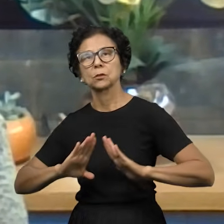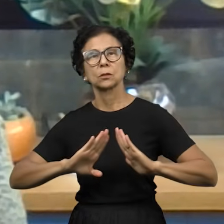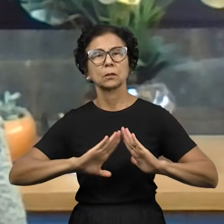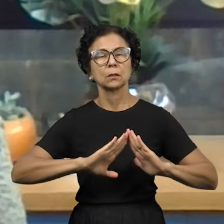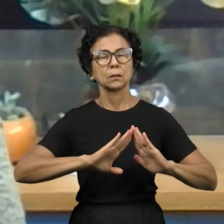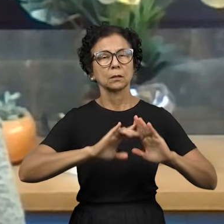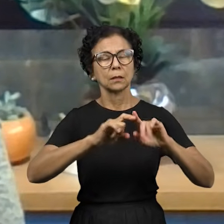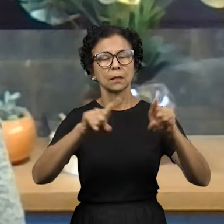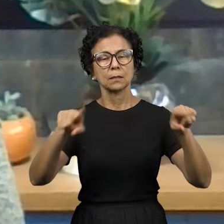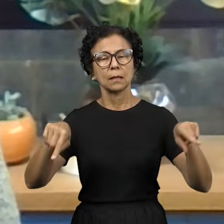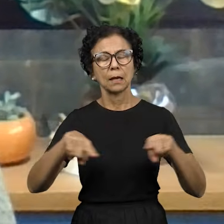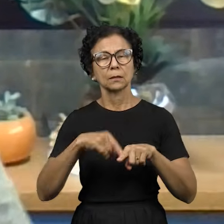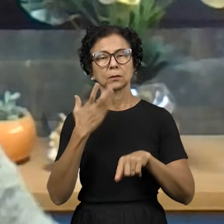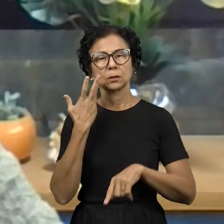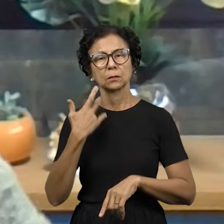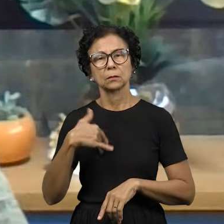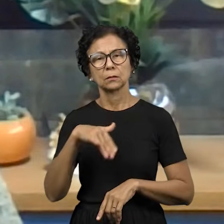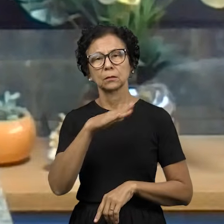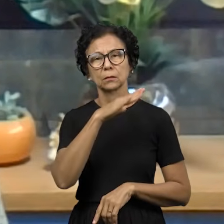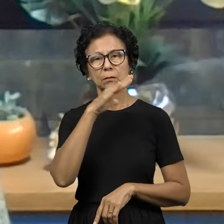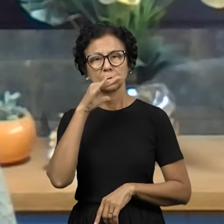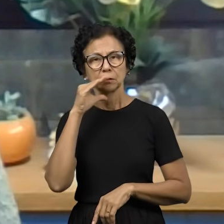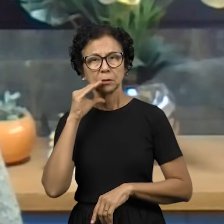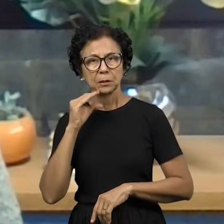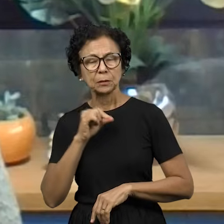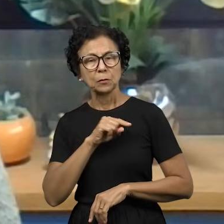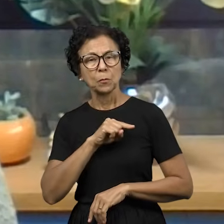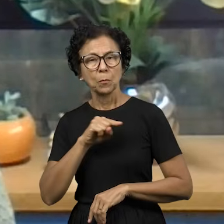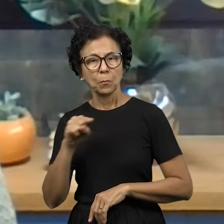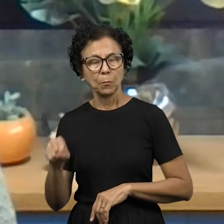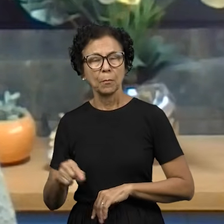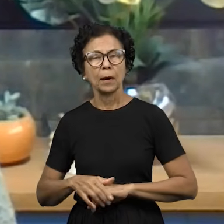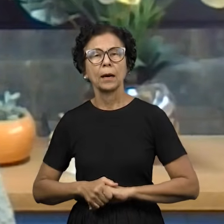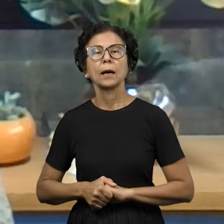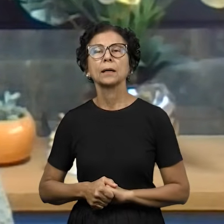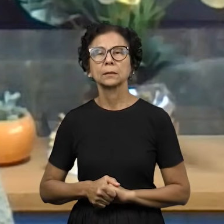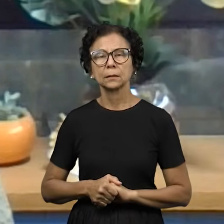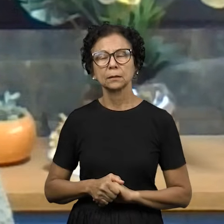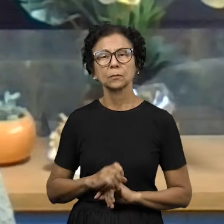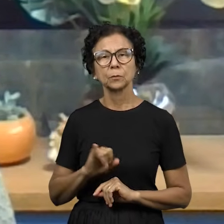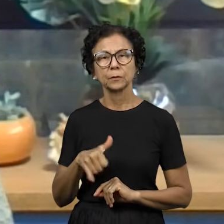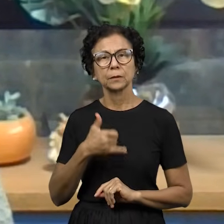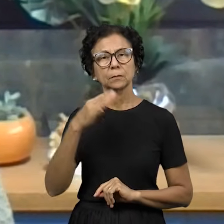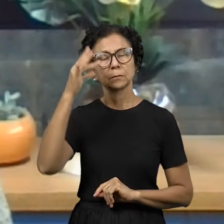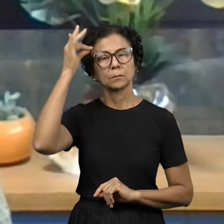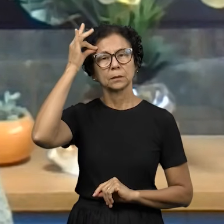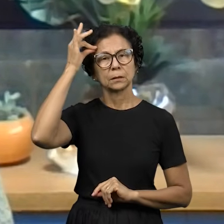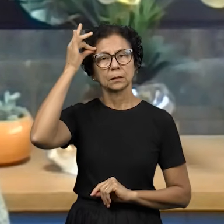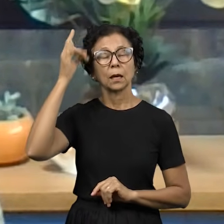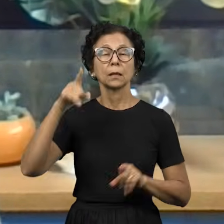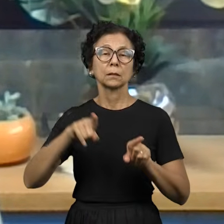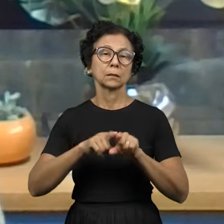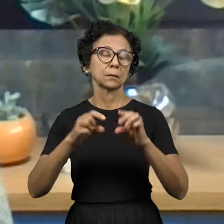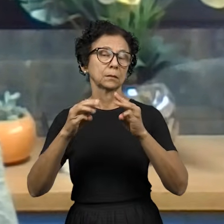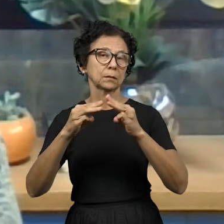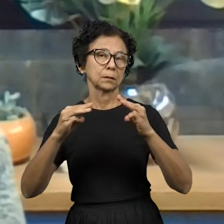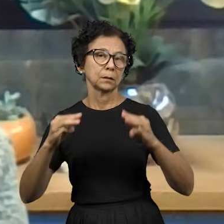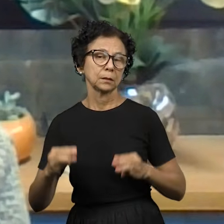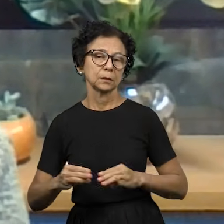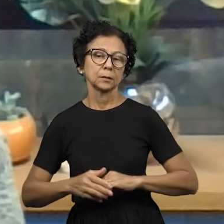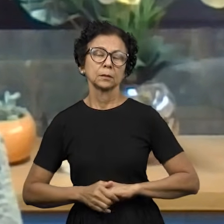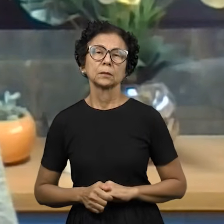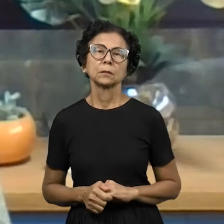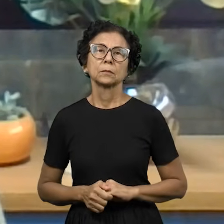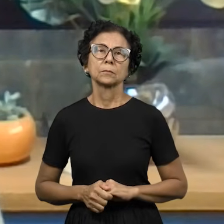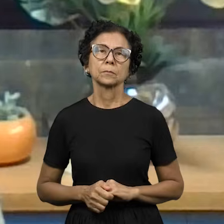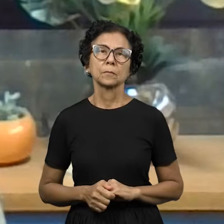classes para um melhor aproveitamento espiritual desses irmãos e também no Manaim. Então, tudo